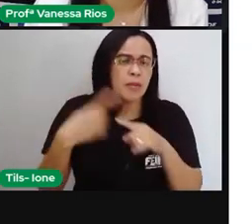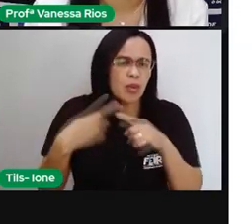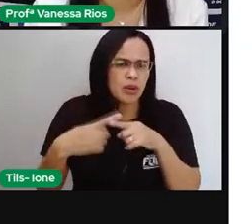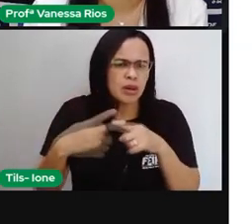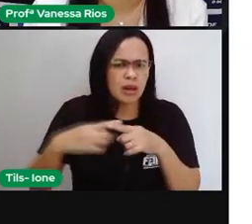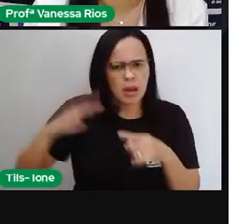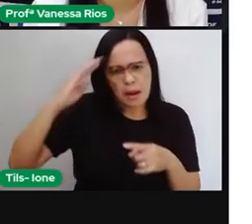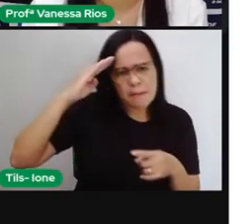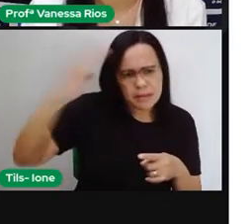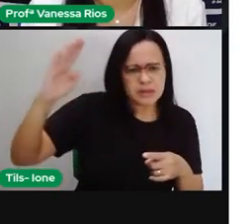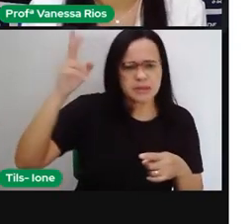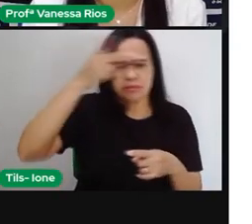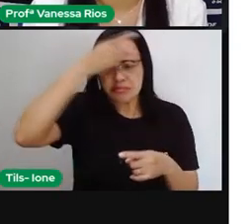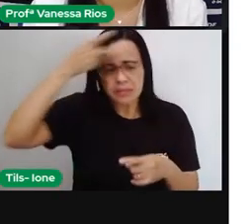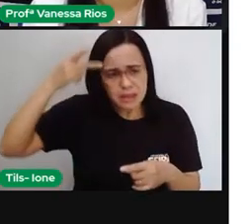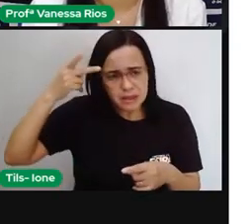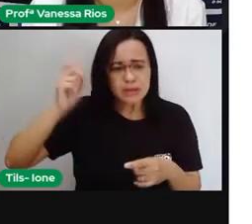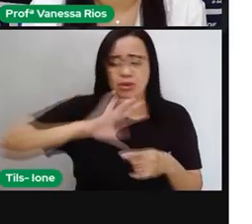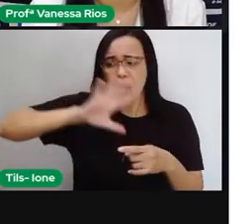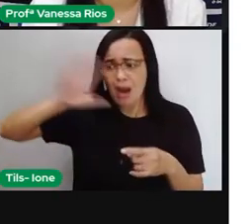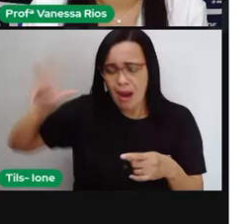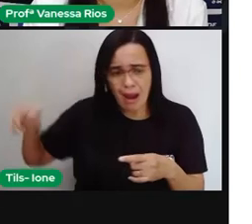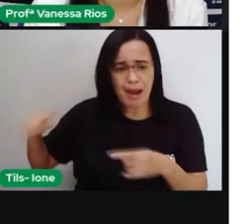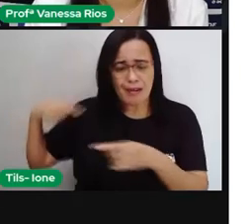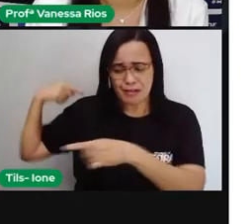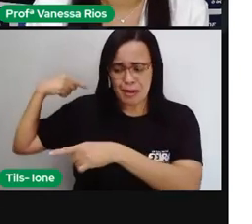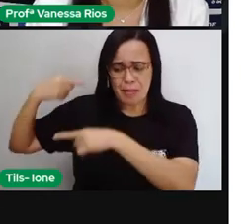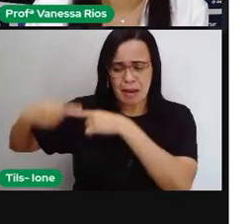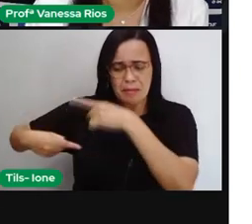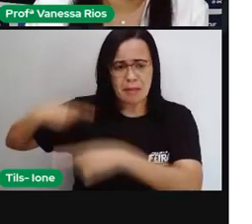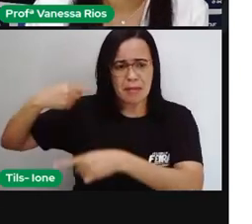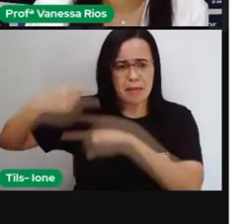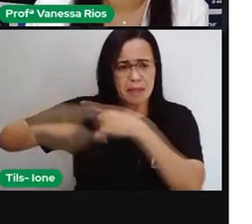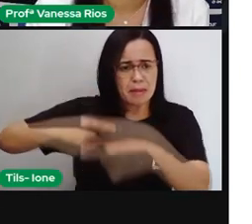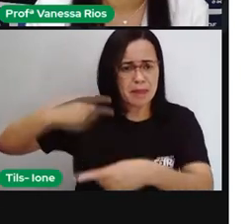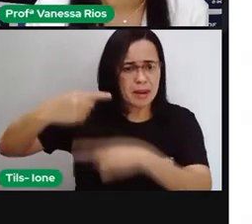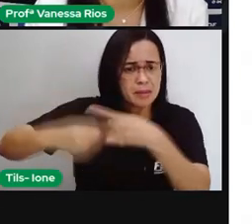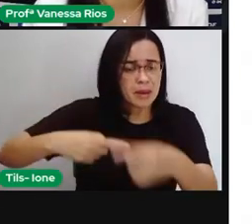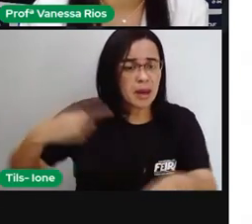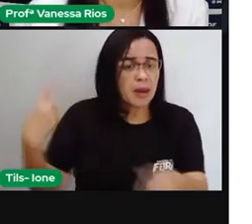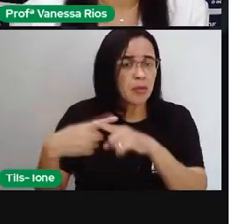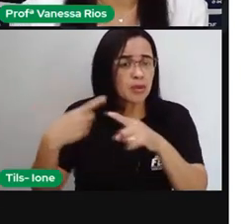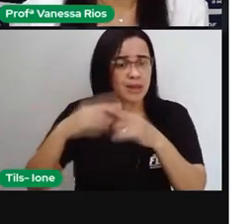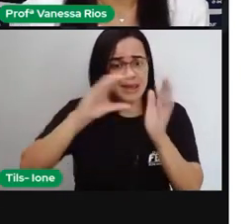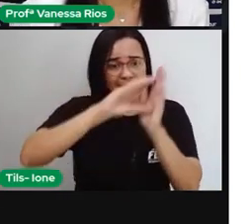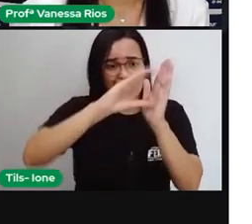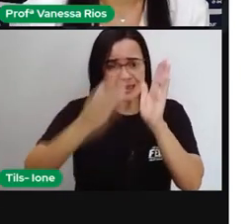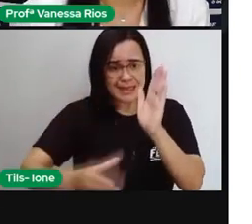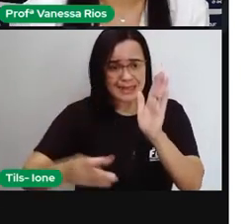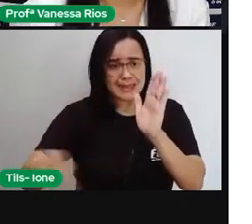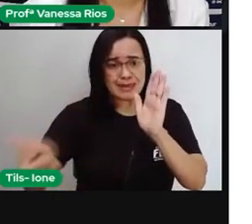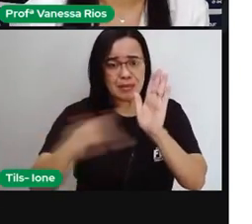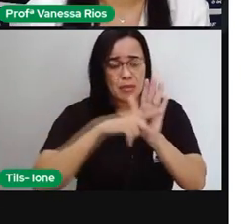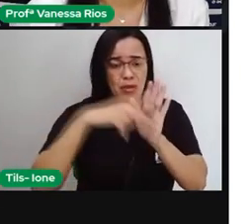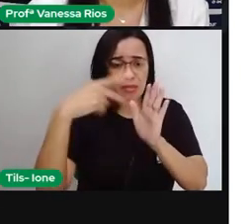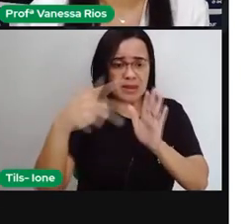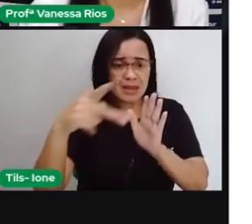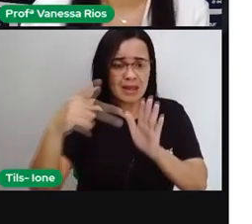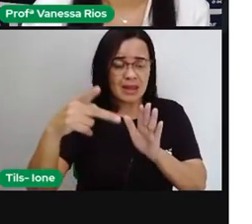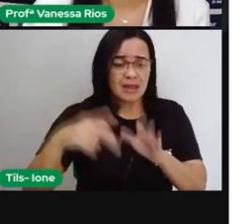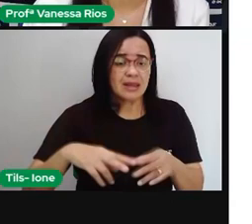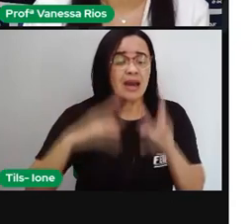dos africanos que trazem essa característica na sua cor da pele, mas a gente percebe